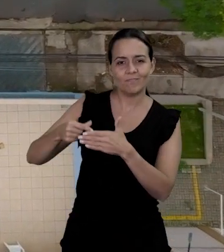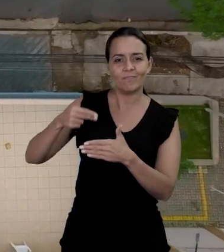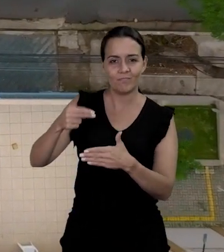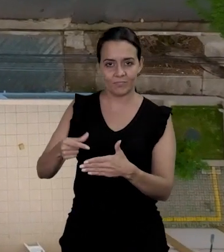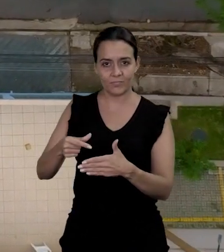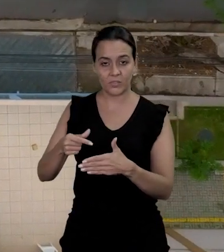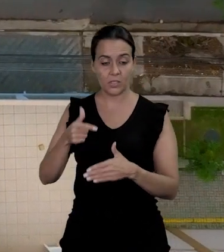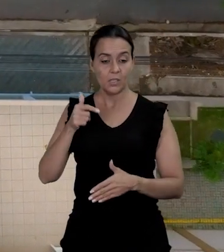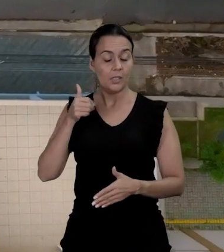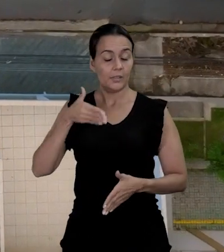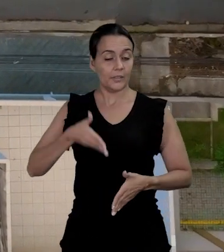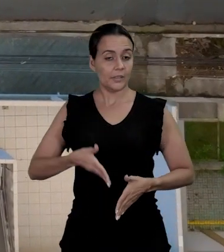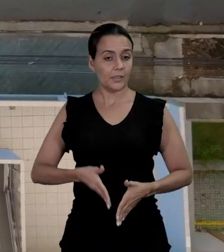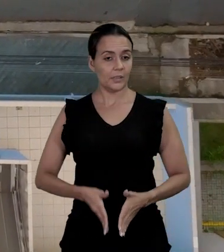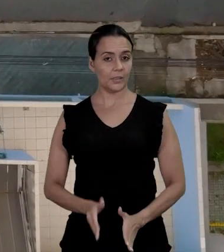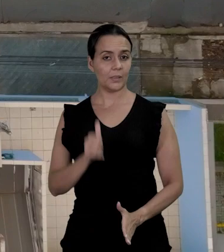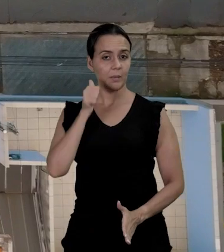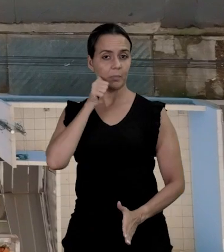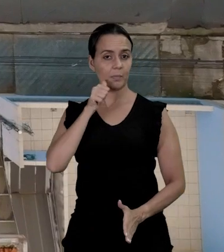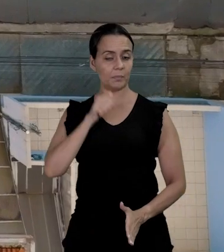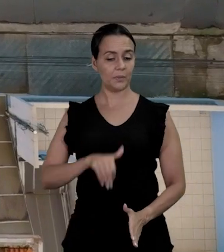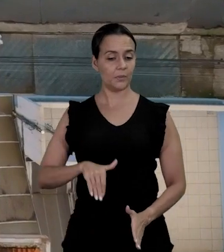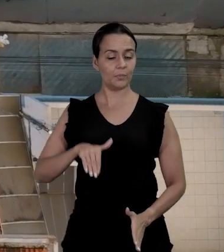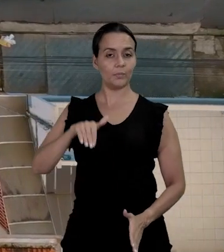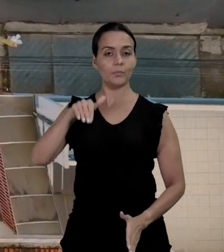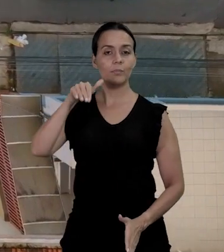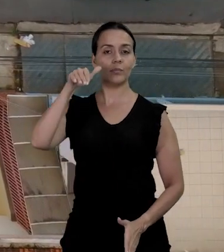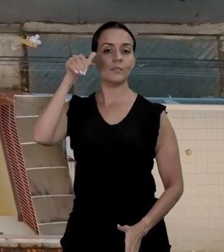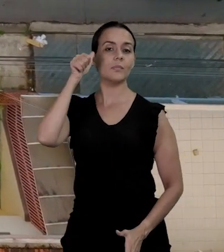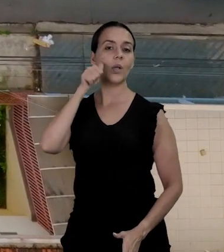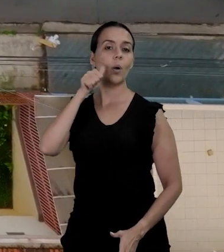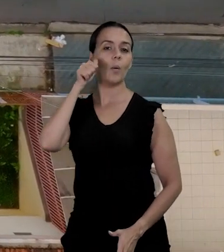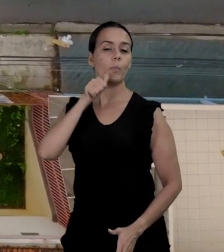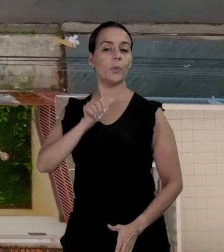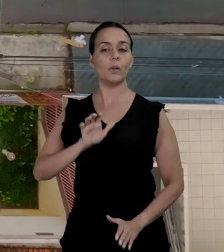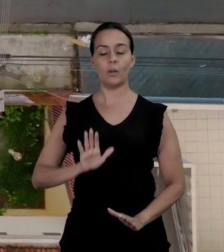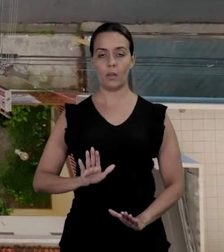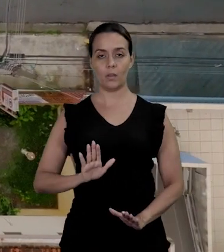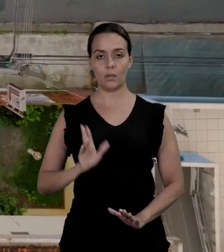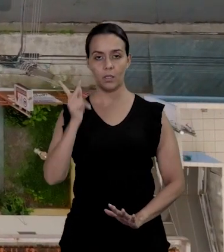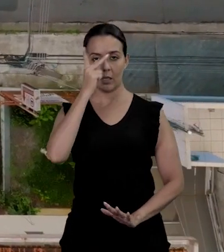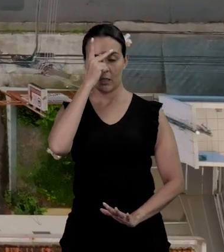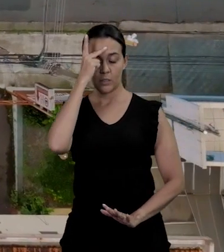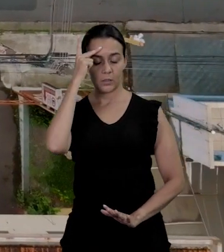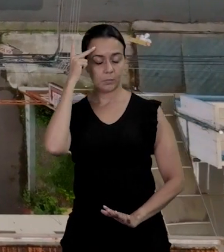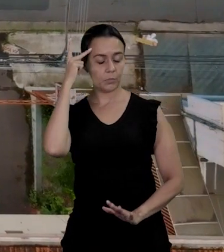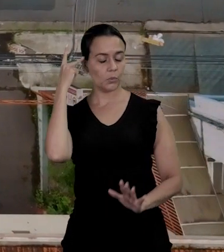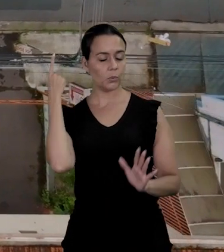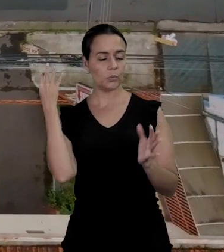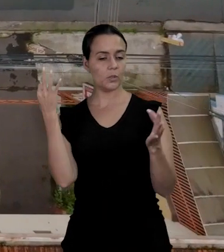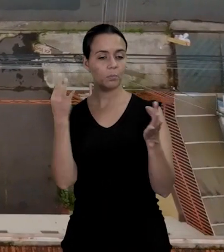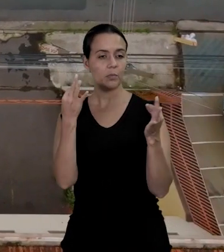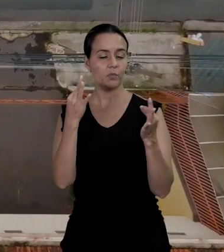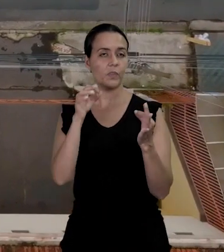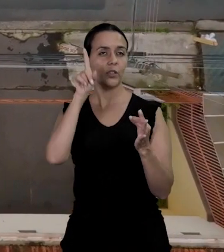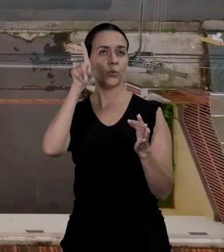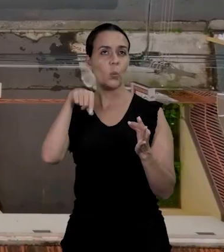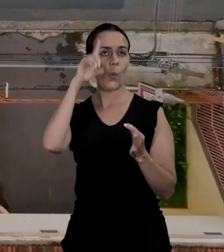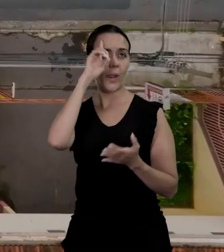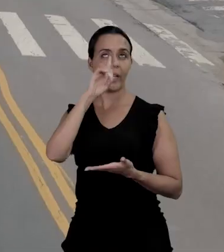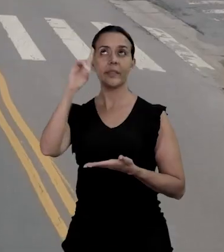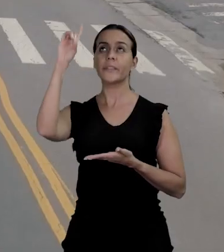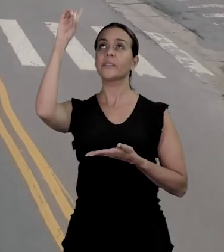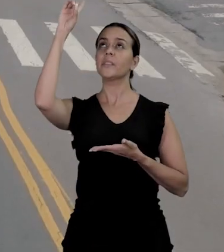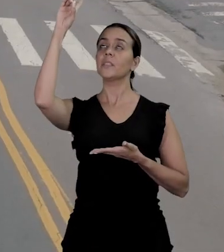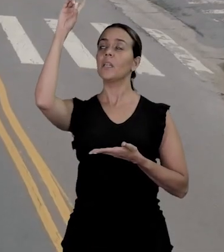do nascer fêmea e tornar-se mulher socialmente é algo quase natural. Algumas pessoas acreditam que é algo até divino, que é